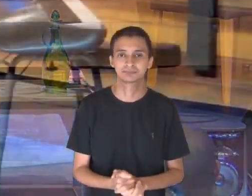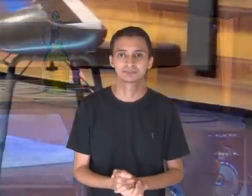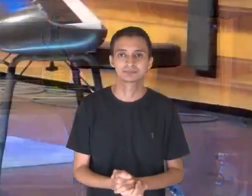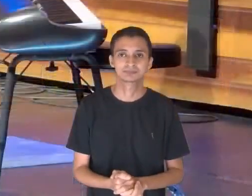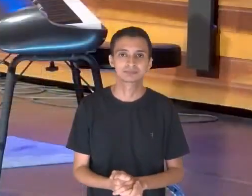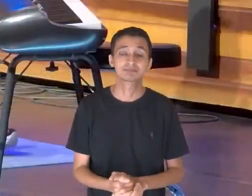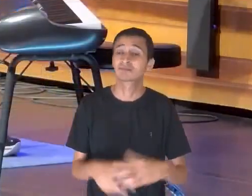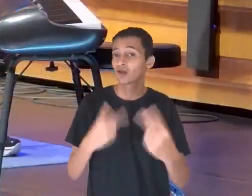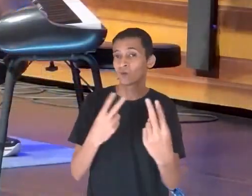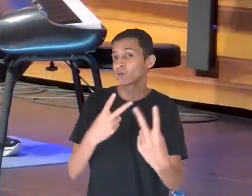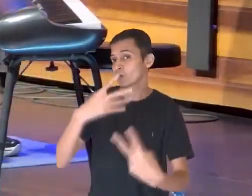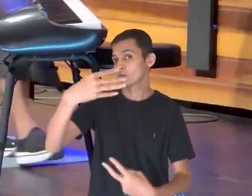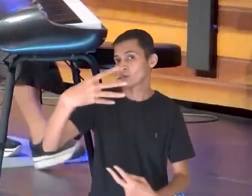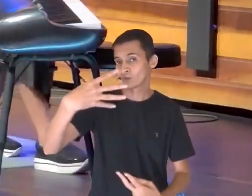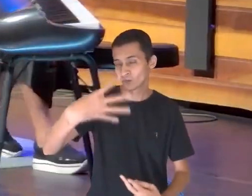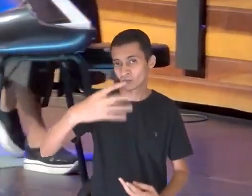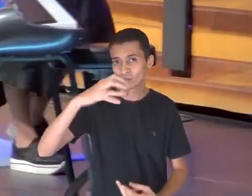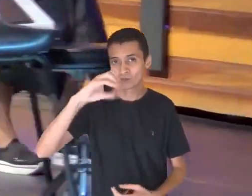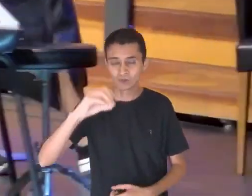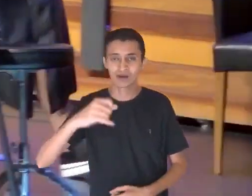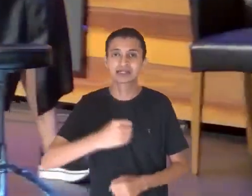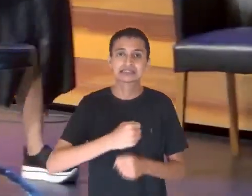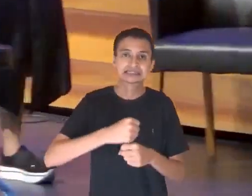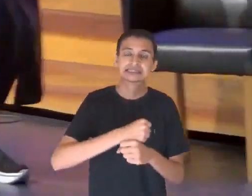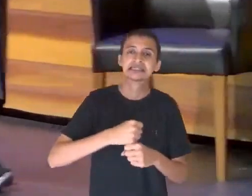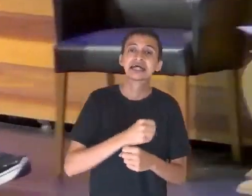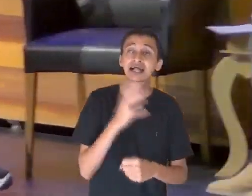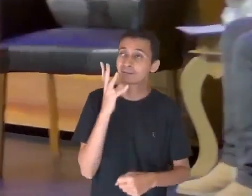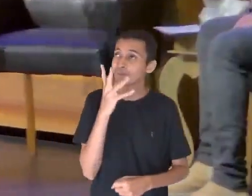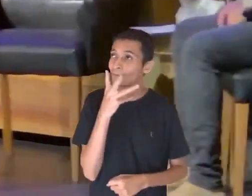Assim são os 40. Passa nunca, gente.